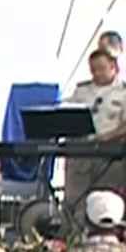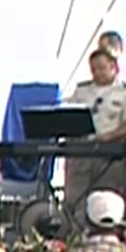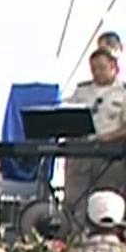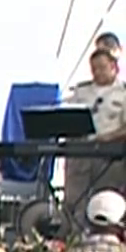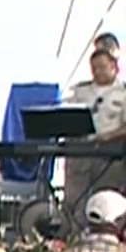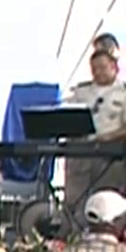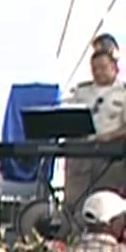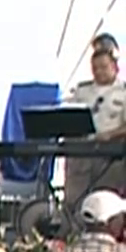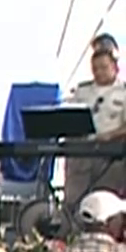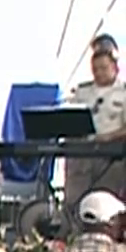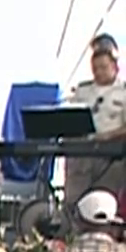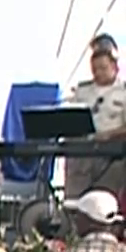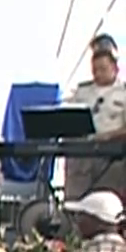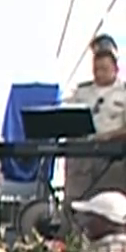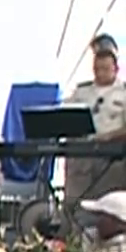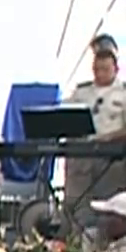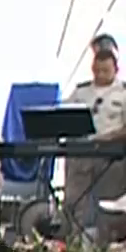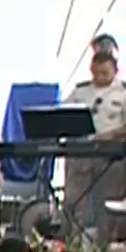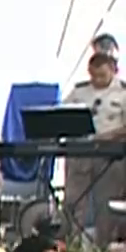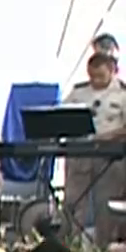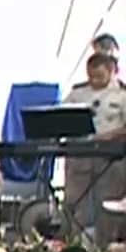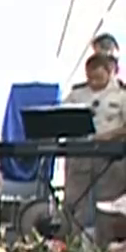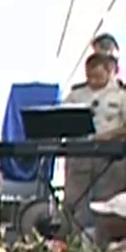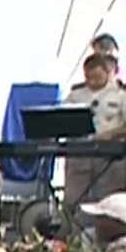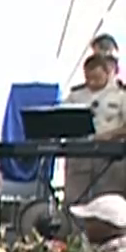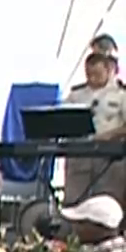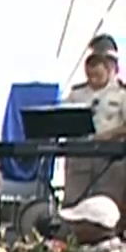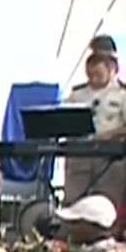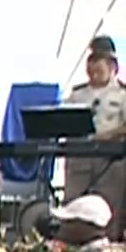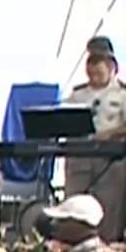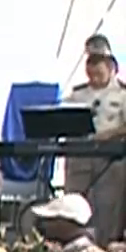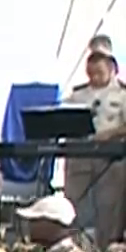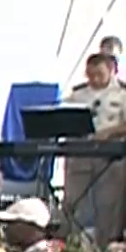vencer o inimigo invencível,